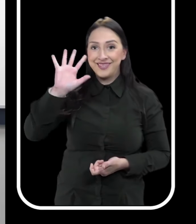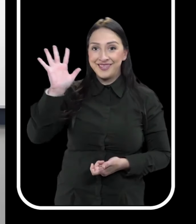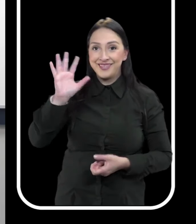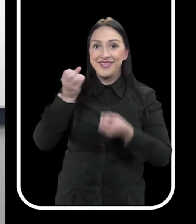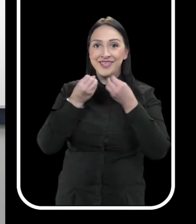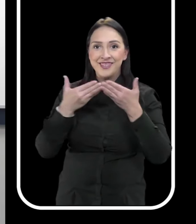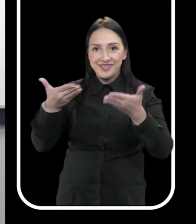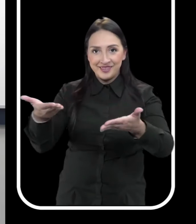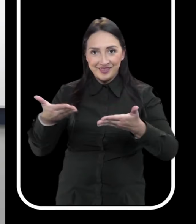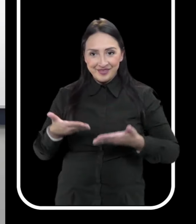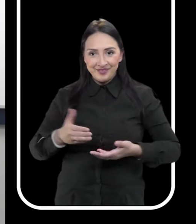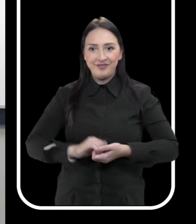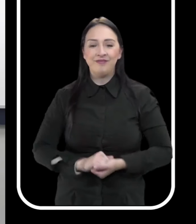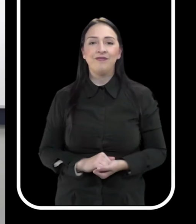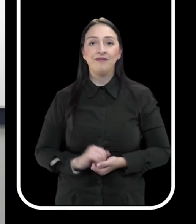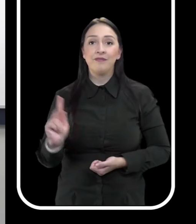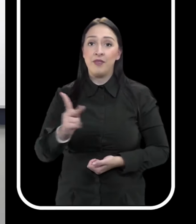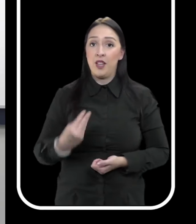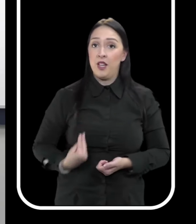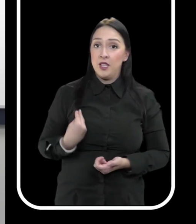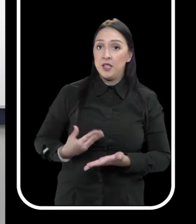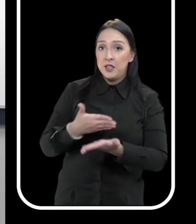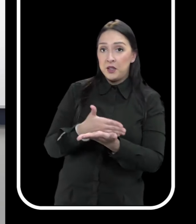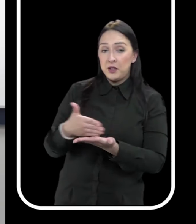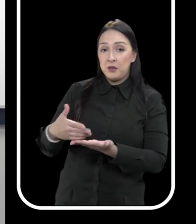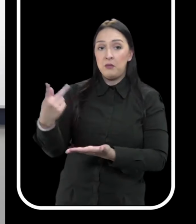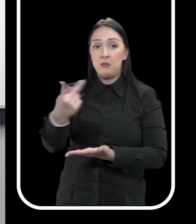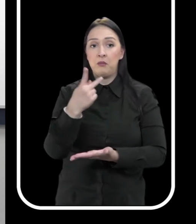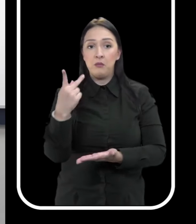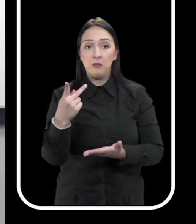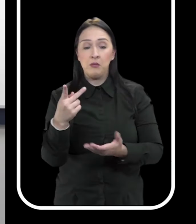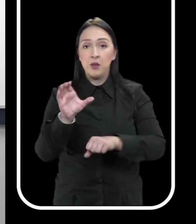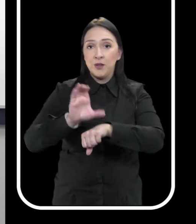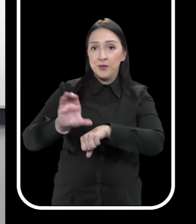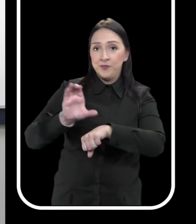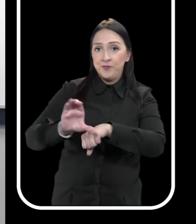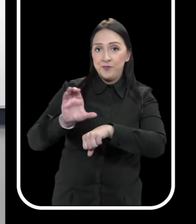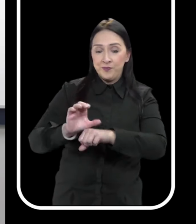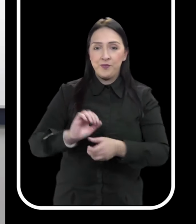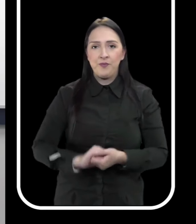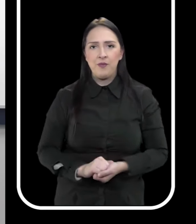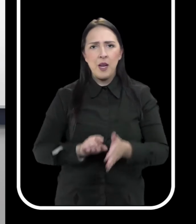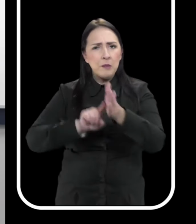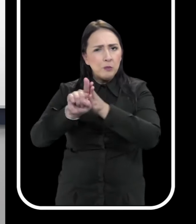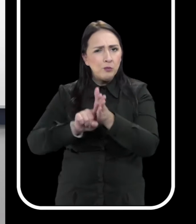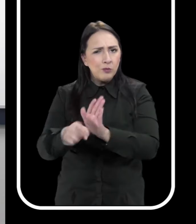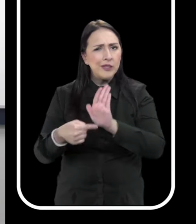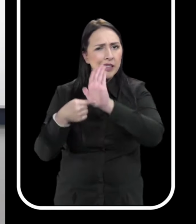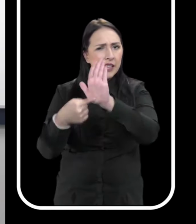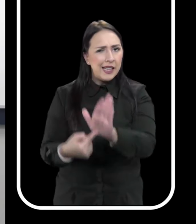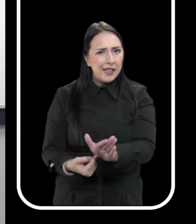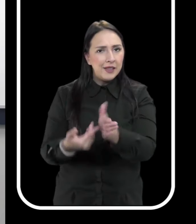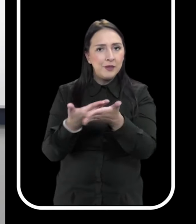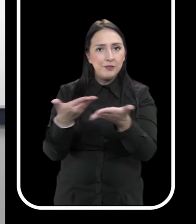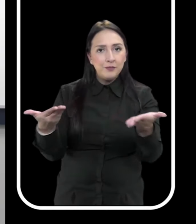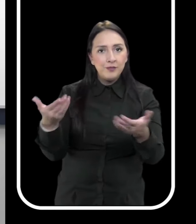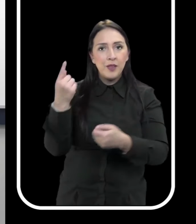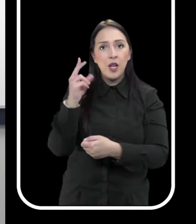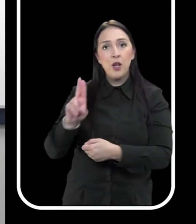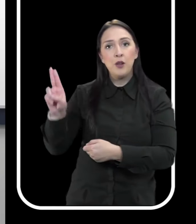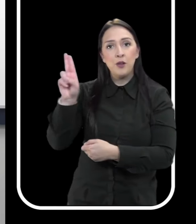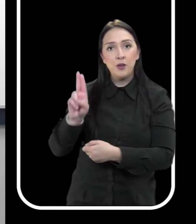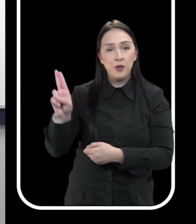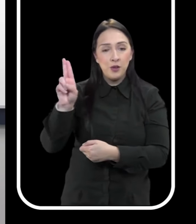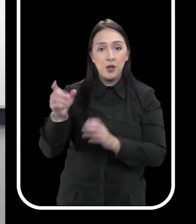Olá a todos sejam bem-vindos, né? Nós estamos iniciando o nosso mini curso, onde vamos procurar apresentar para vocês